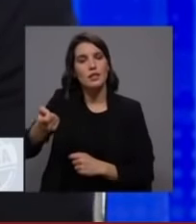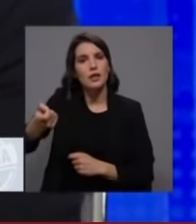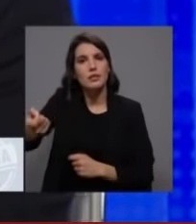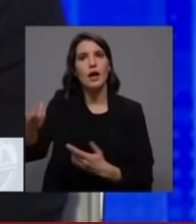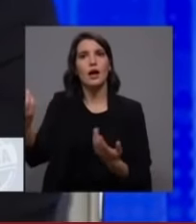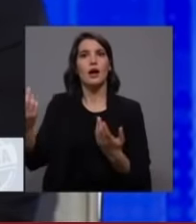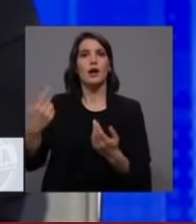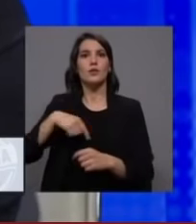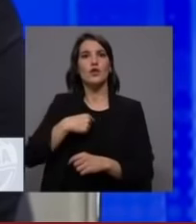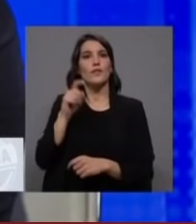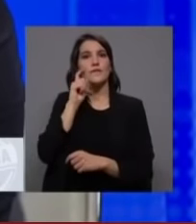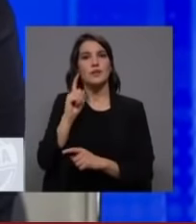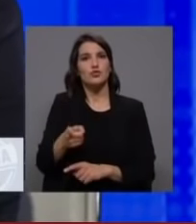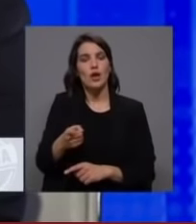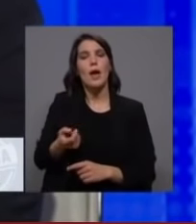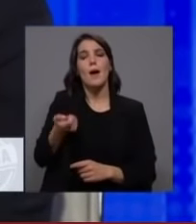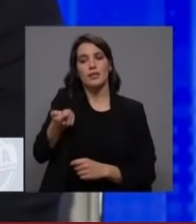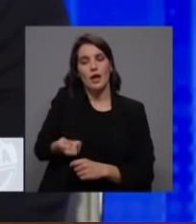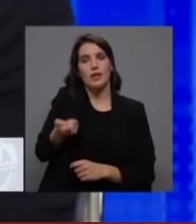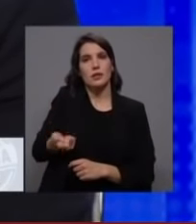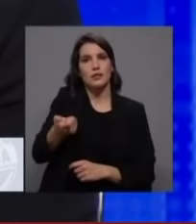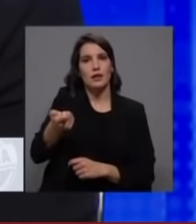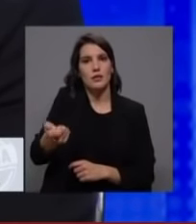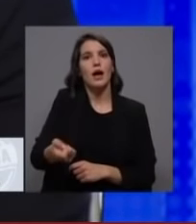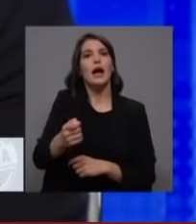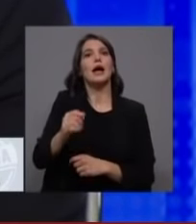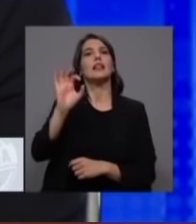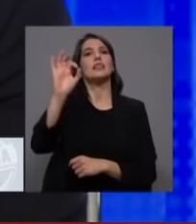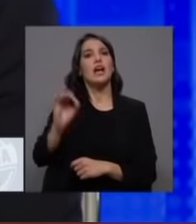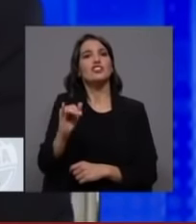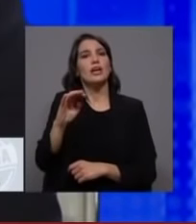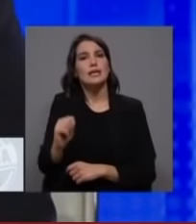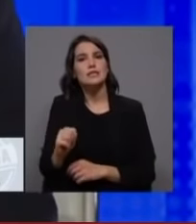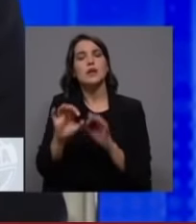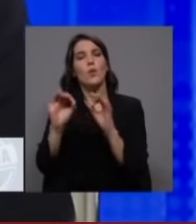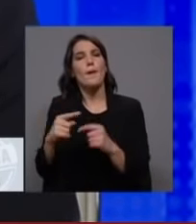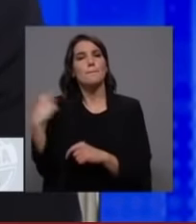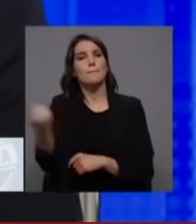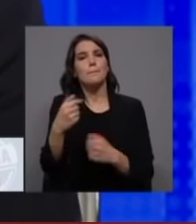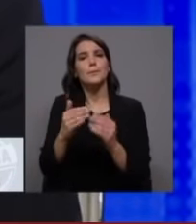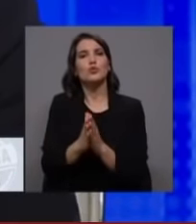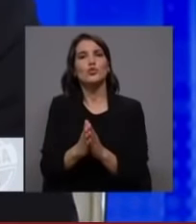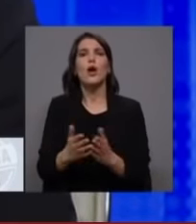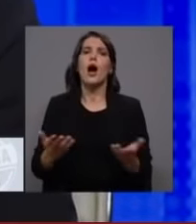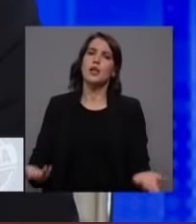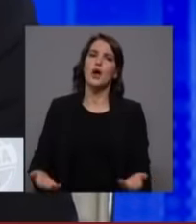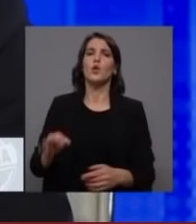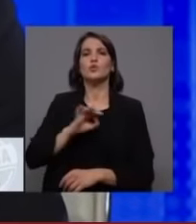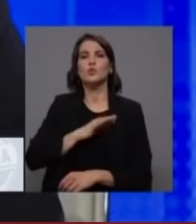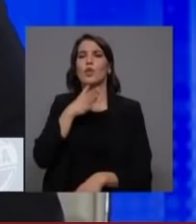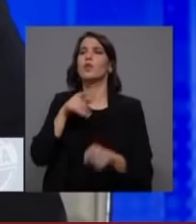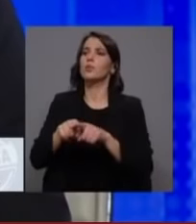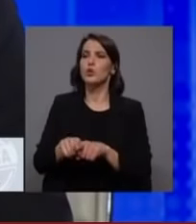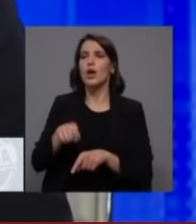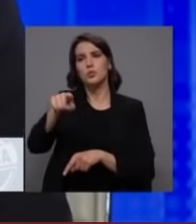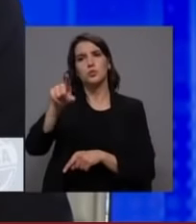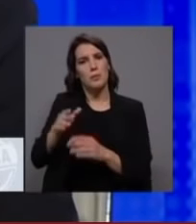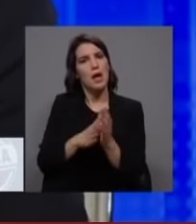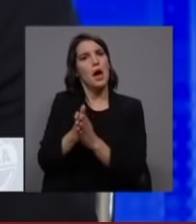nós defendemos que se alcance progressivamente uma taxa de IRS seja igual para todos e depois desenvolve até o seu estado como tal até